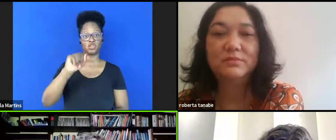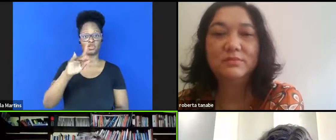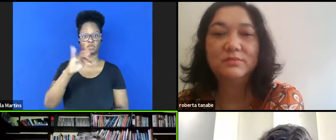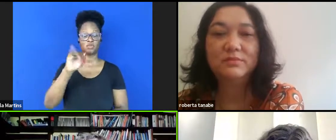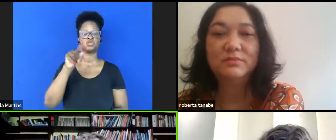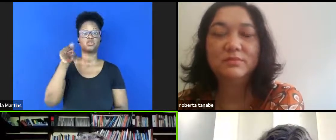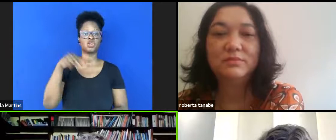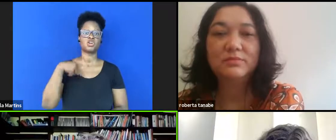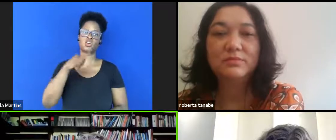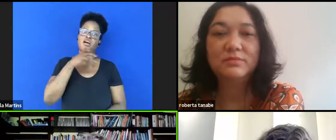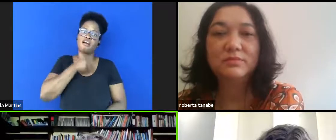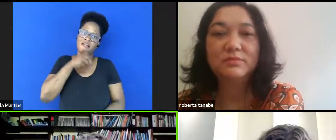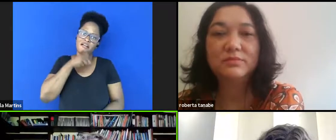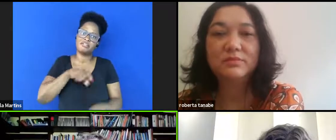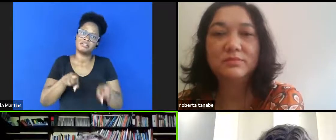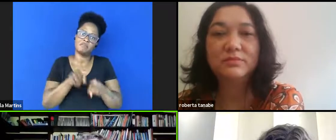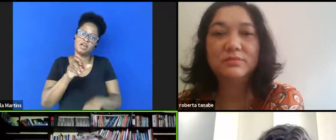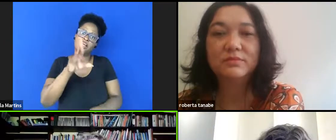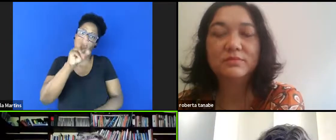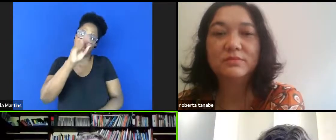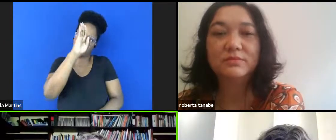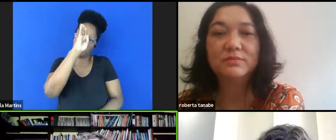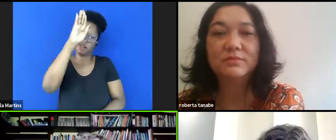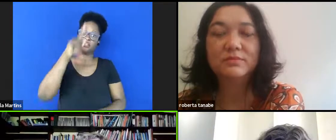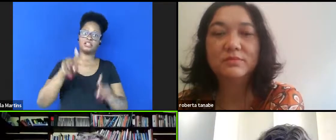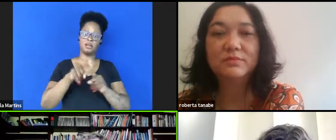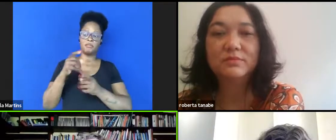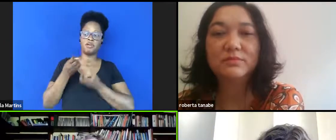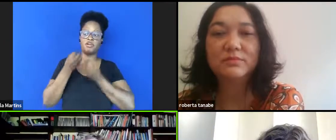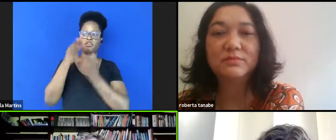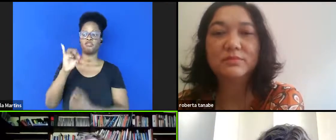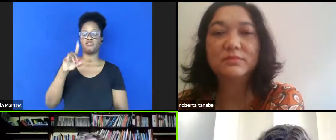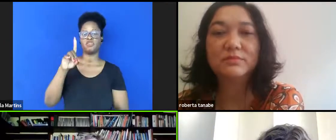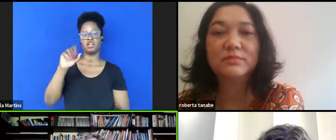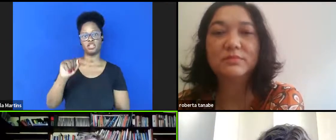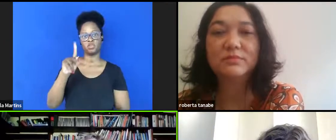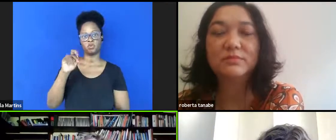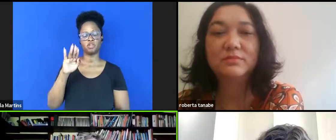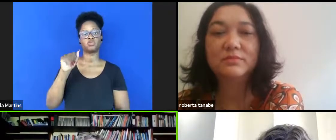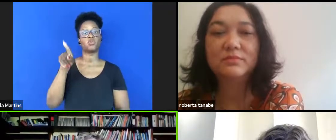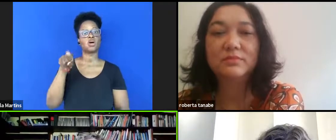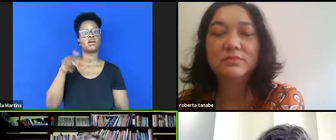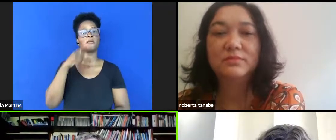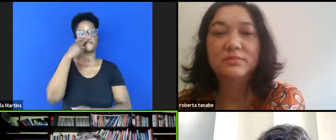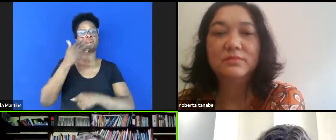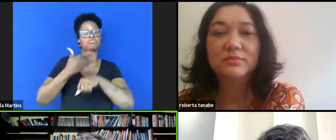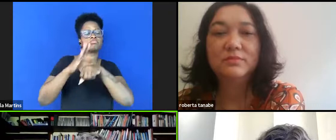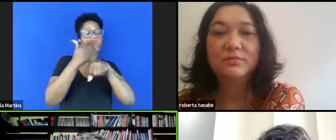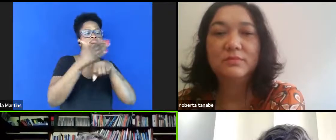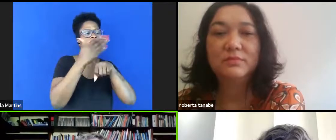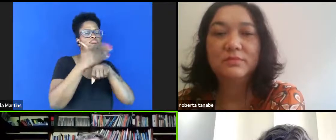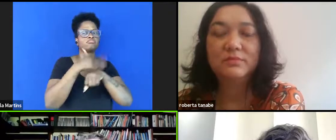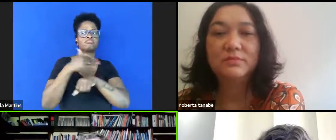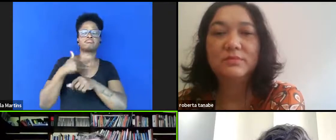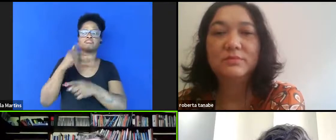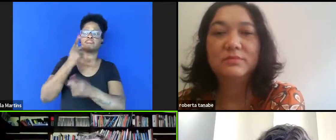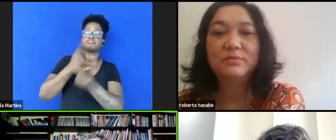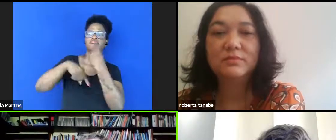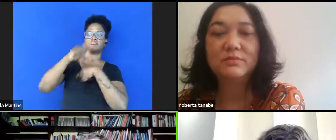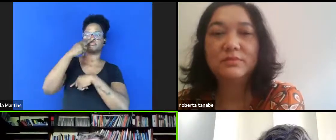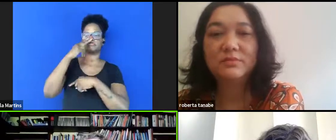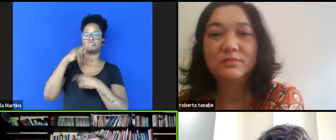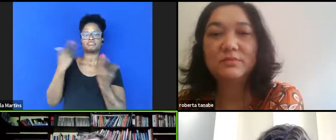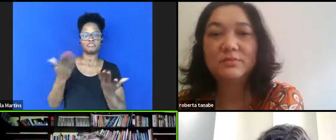Paulo Freire hoje, que, claro, é nosso mestre, mas eu trago Fernando Pessoa num exercício que foi o exercício do outrar-se, que eu acho